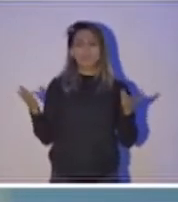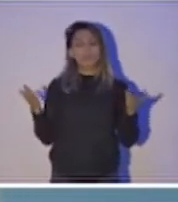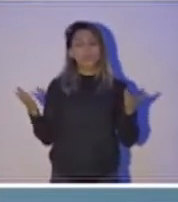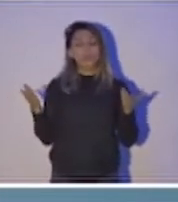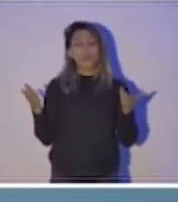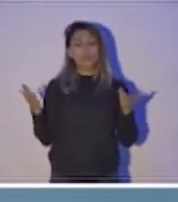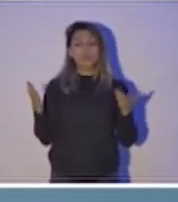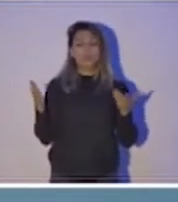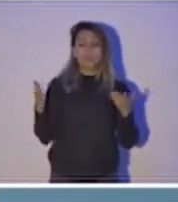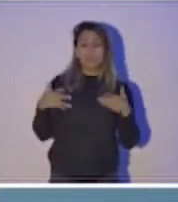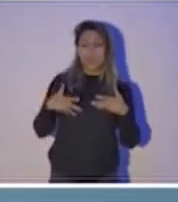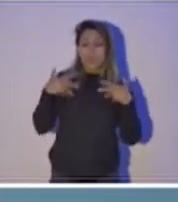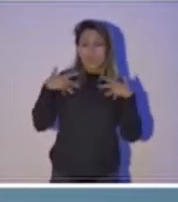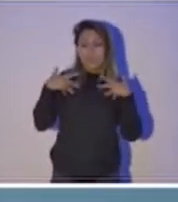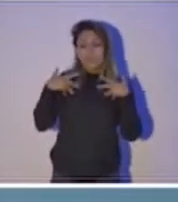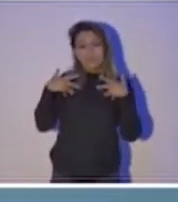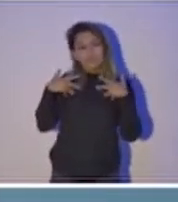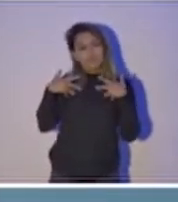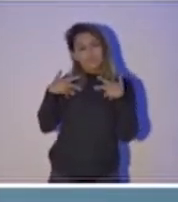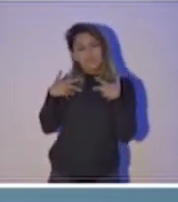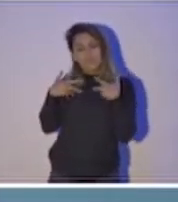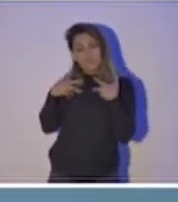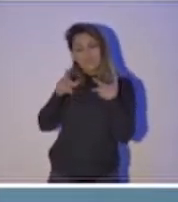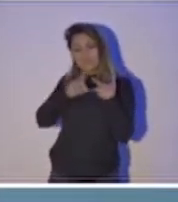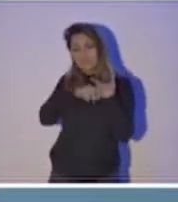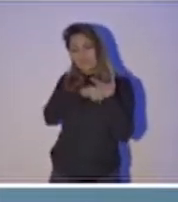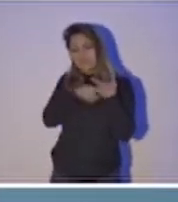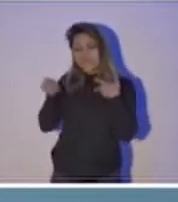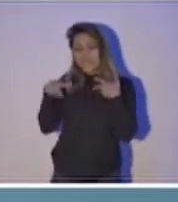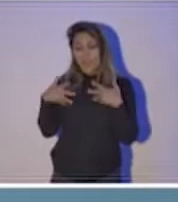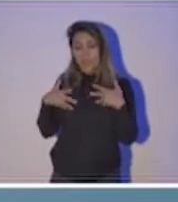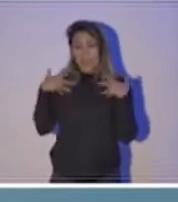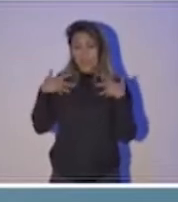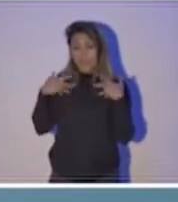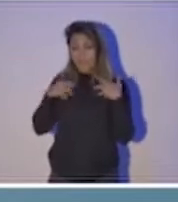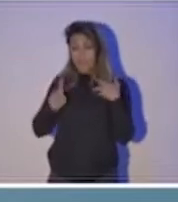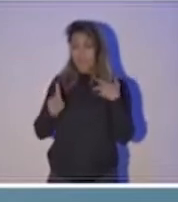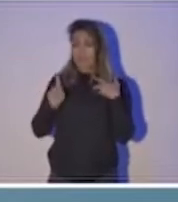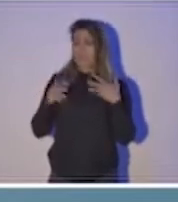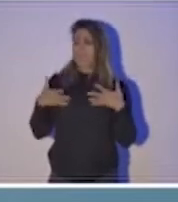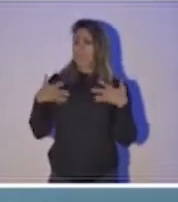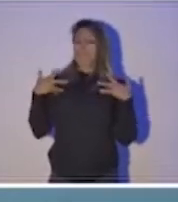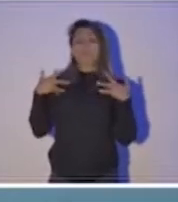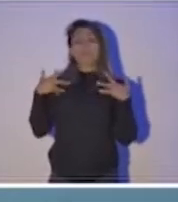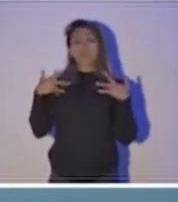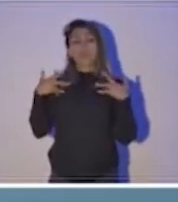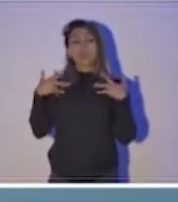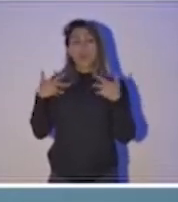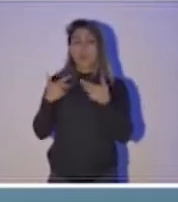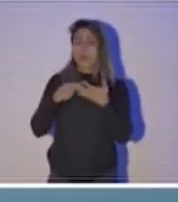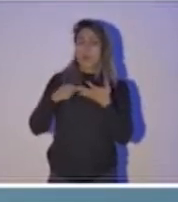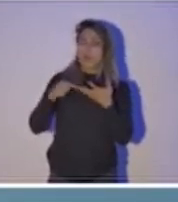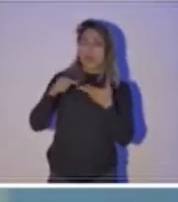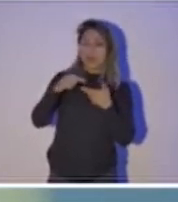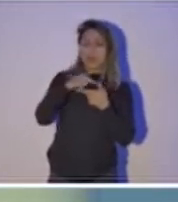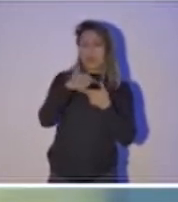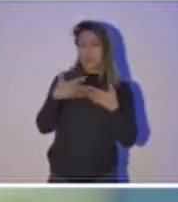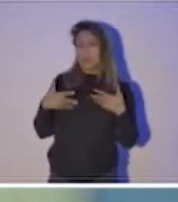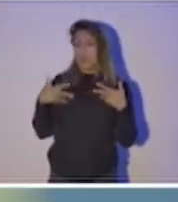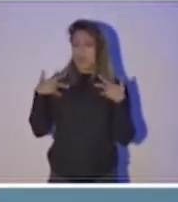que desmotivavam nessa experiência? Está firme e forte aí?